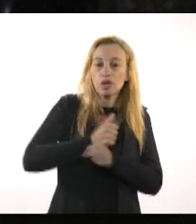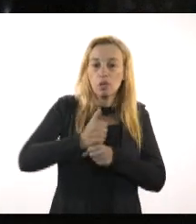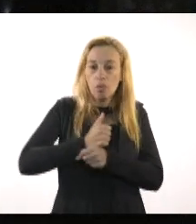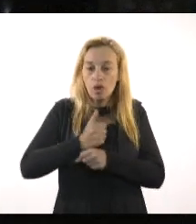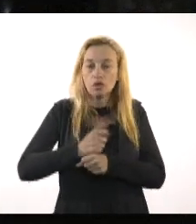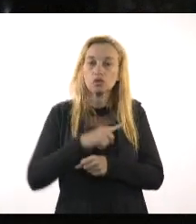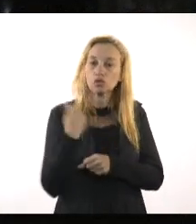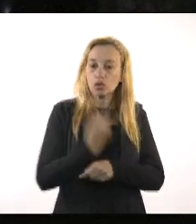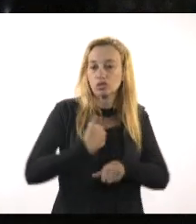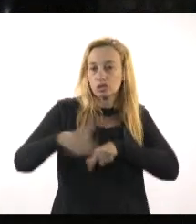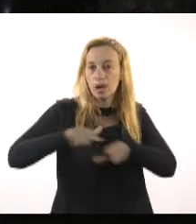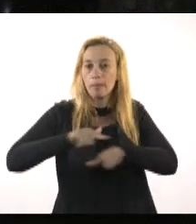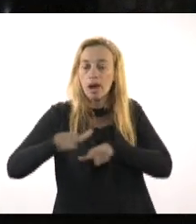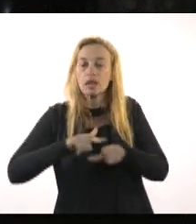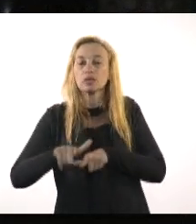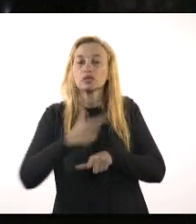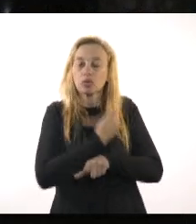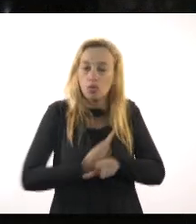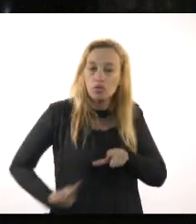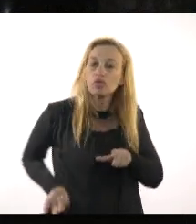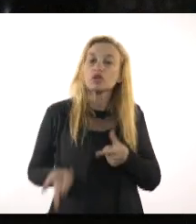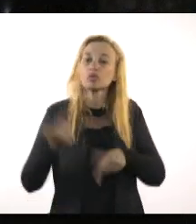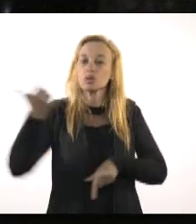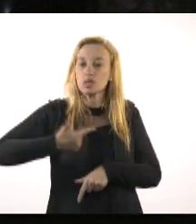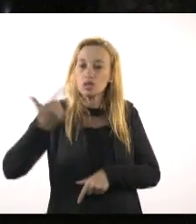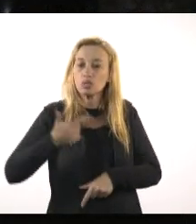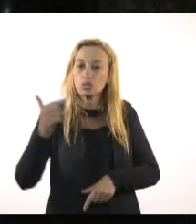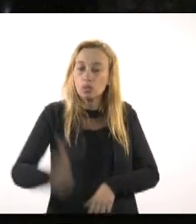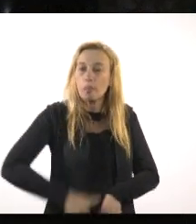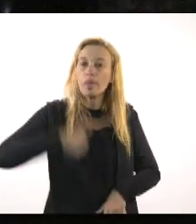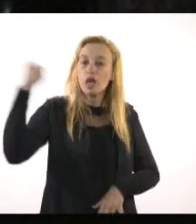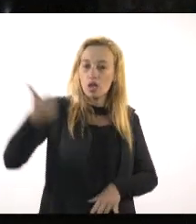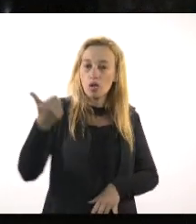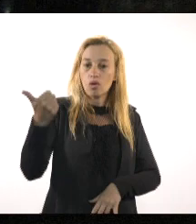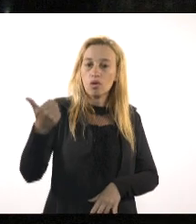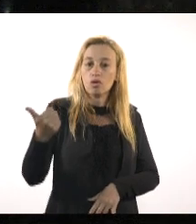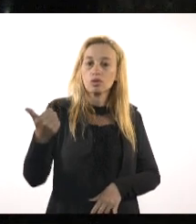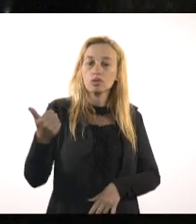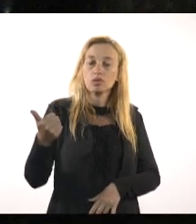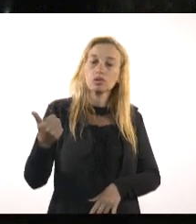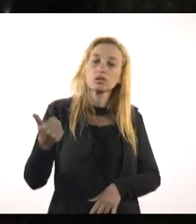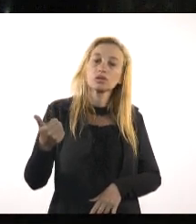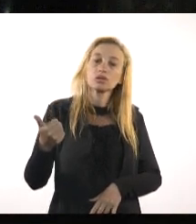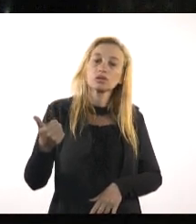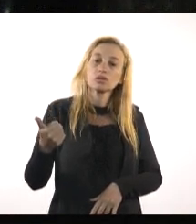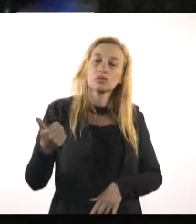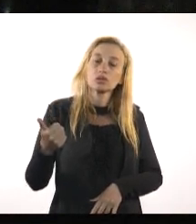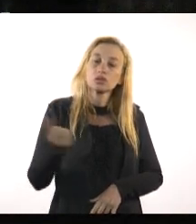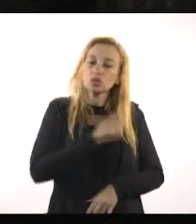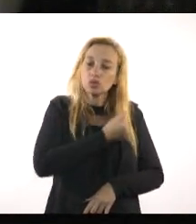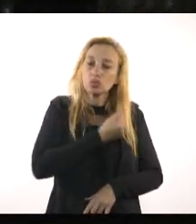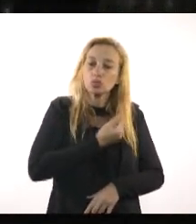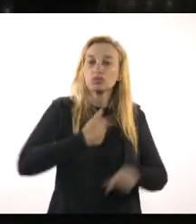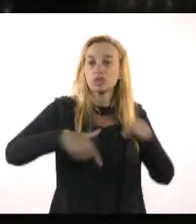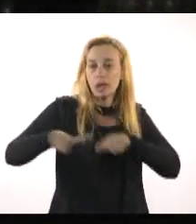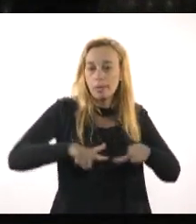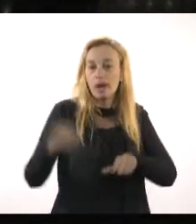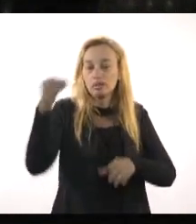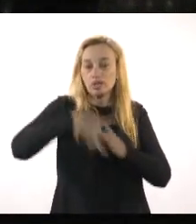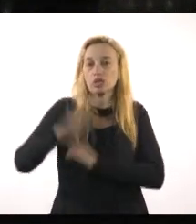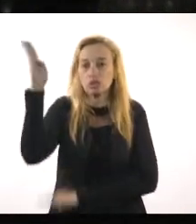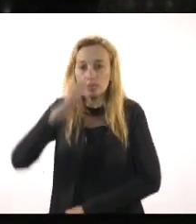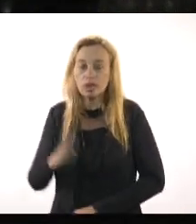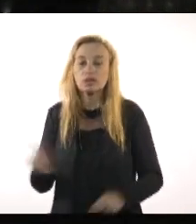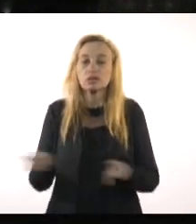nosso governo, como o segundo melhor saldo de geração de empregos no Brasil. Também através